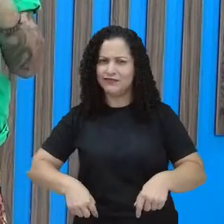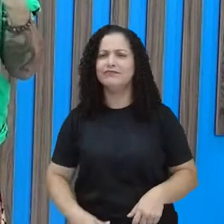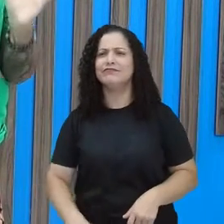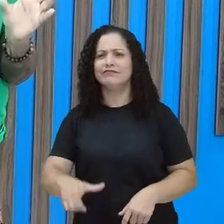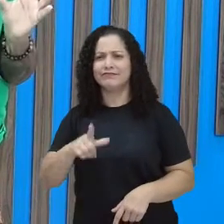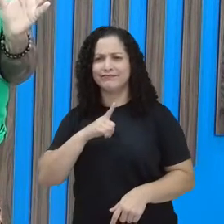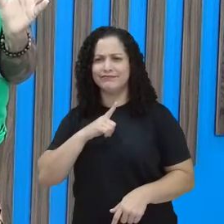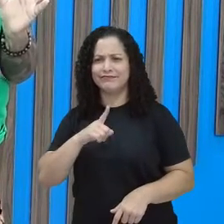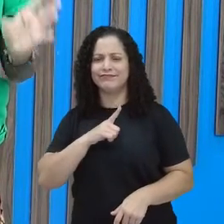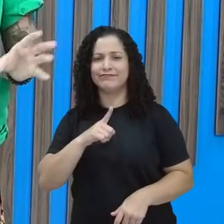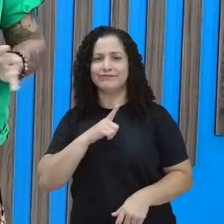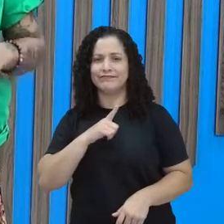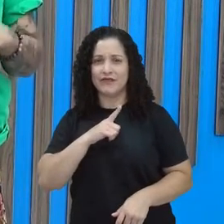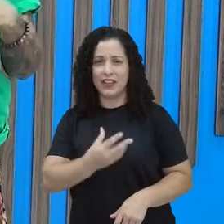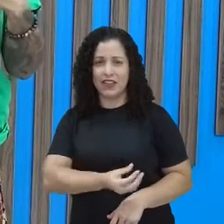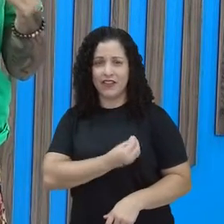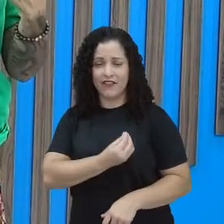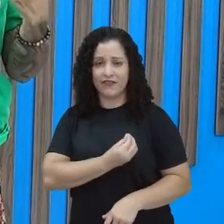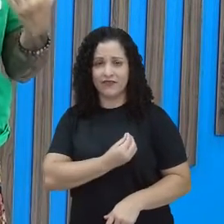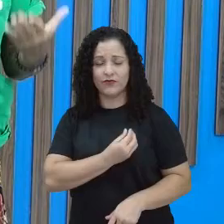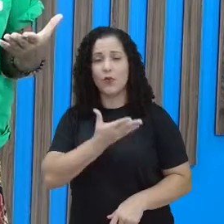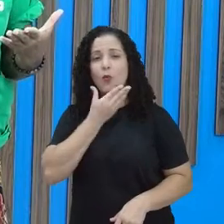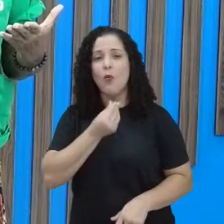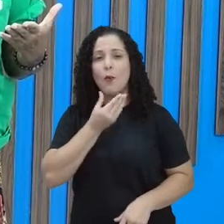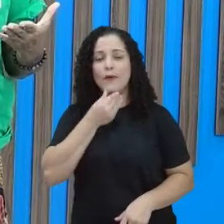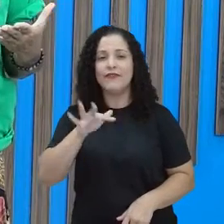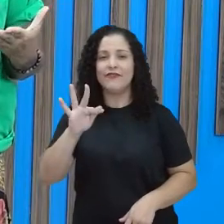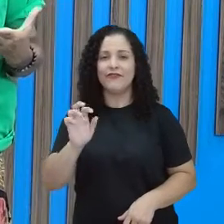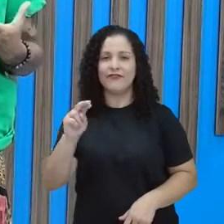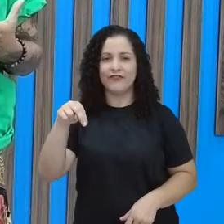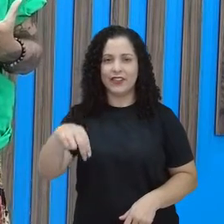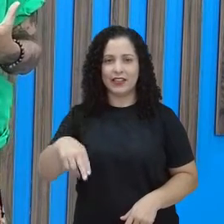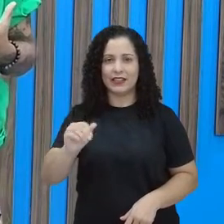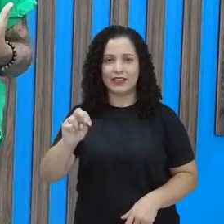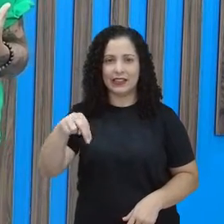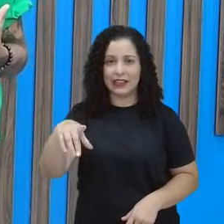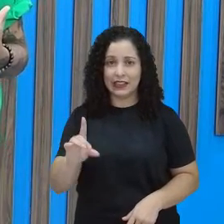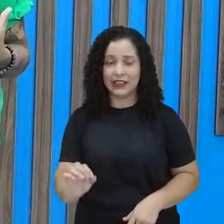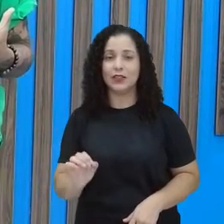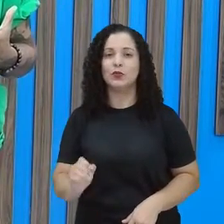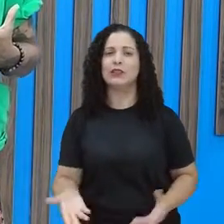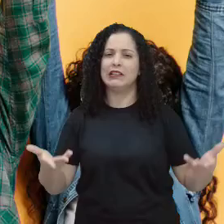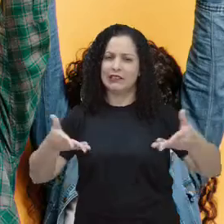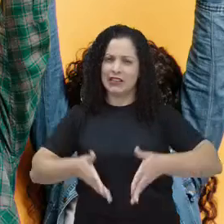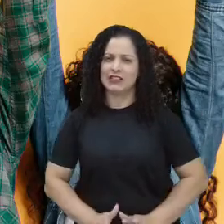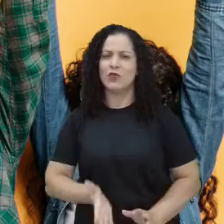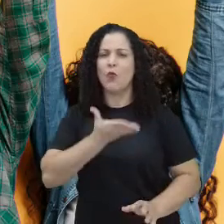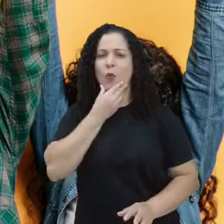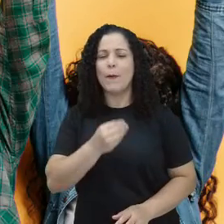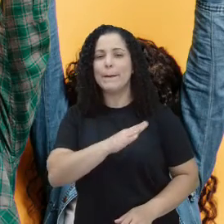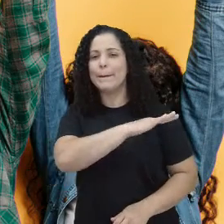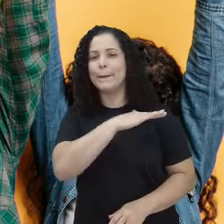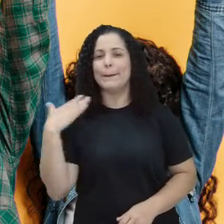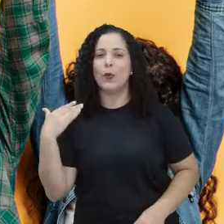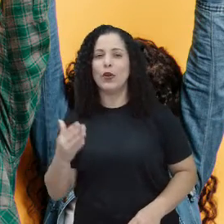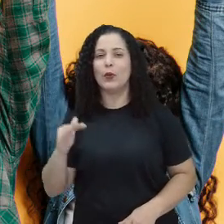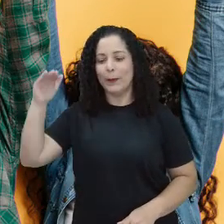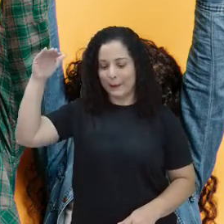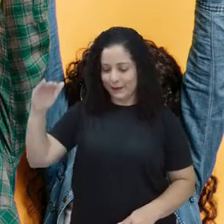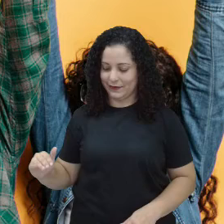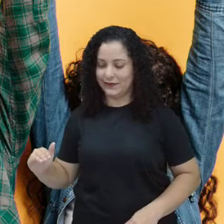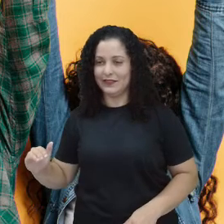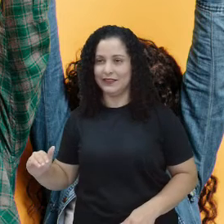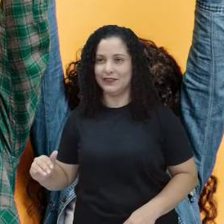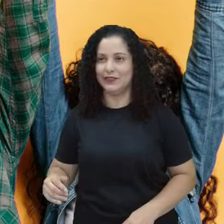Fernando Sabino, que nasceu homem e morreu menino. Quem conhece assim a escrita